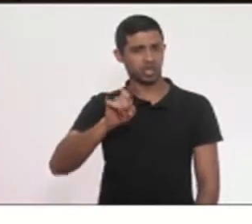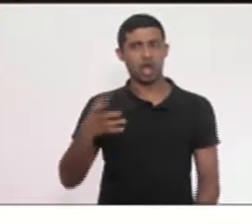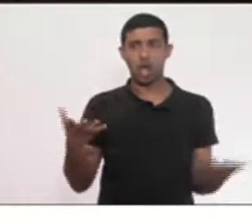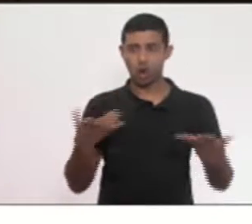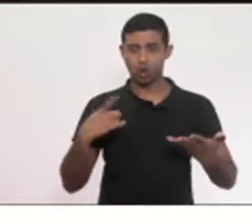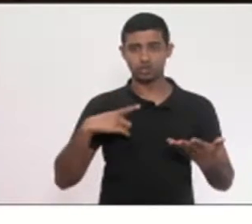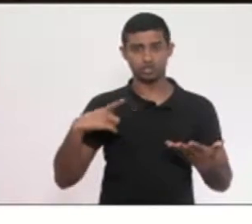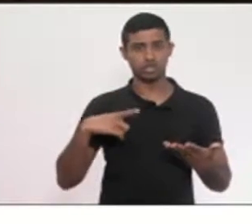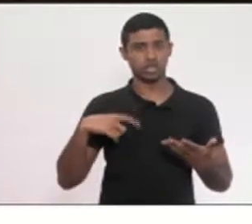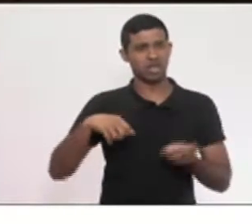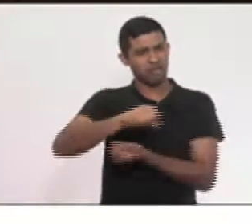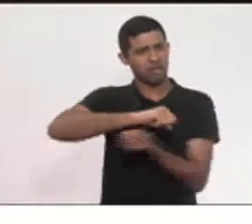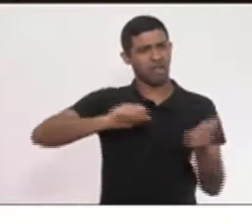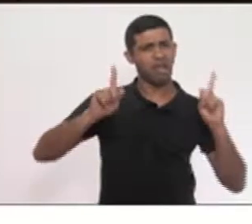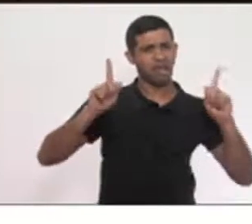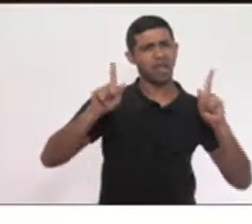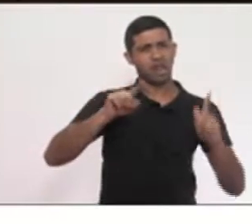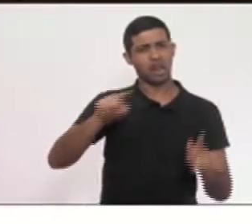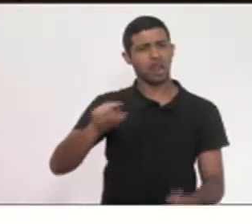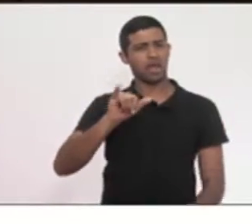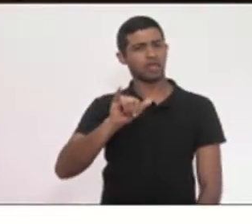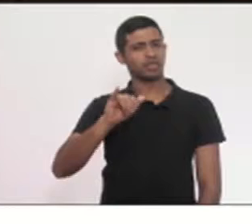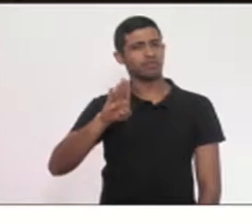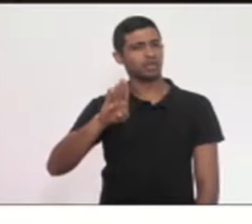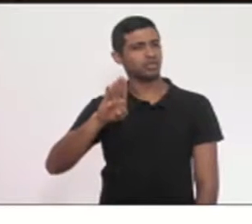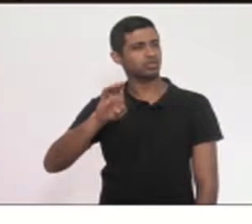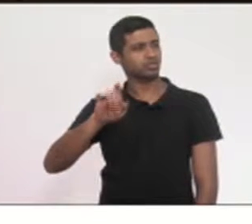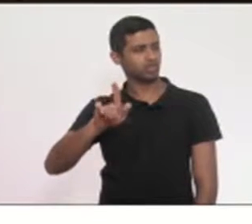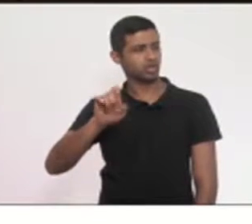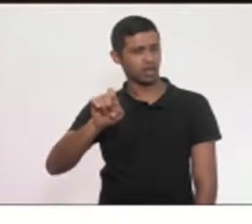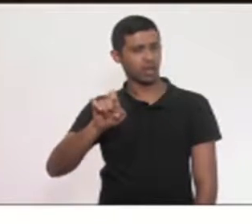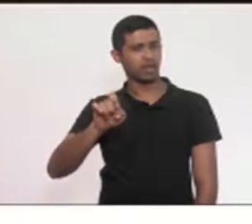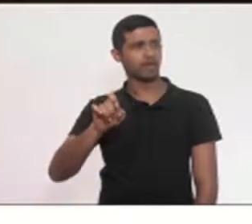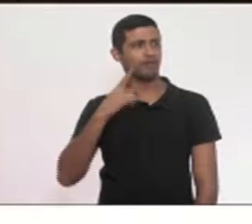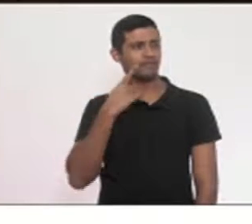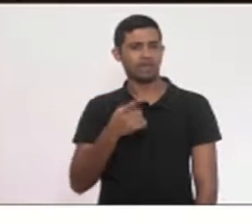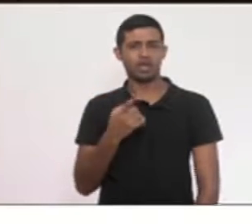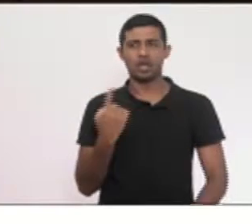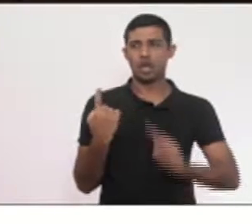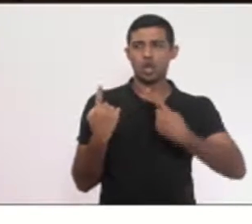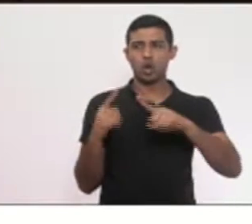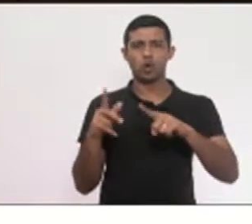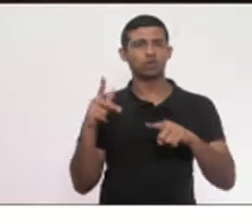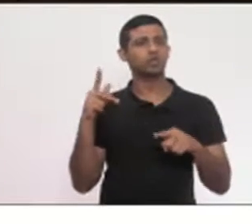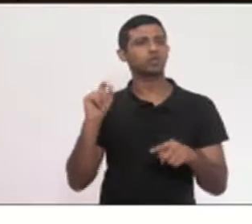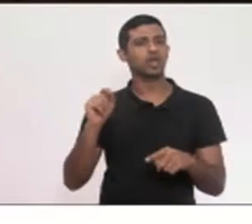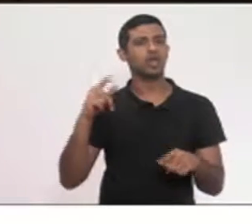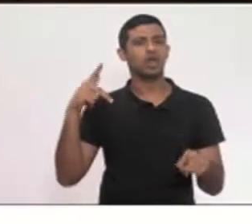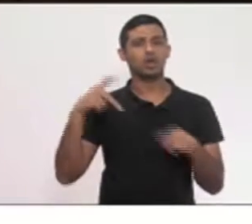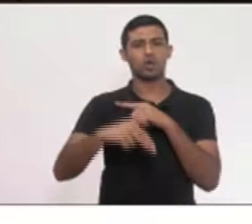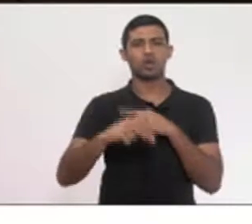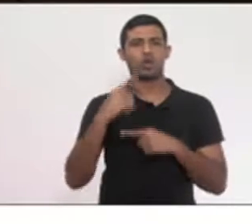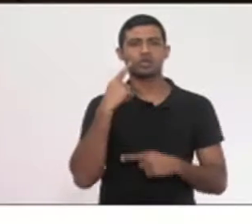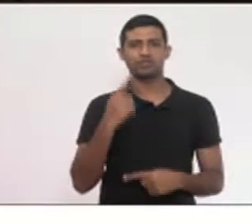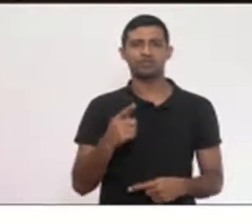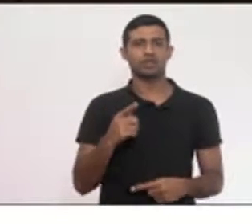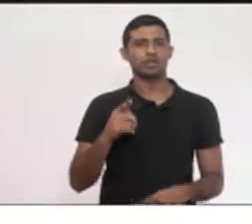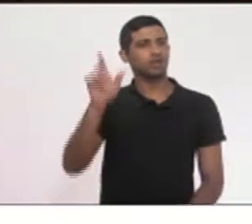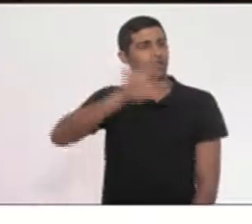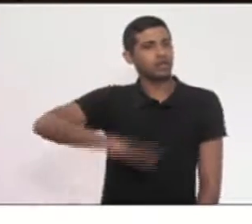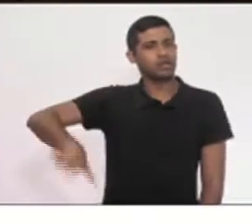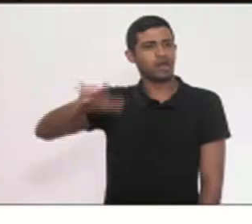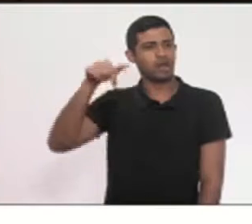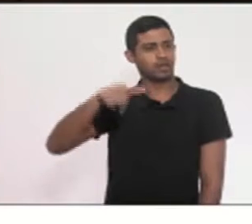dos servidores do IBGE contra o corte na realização do censo demográfico do